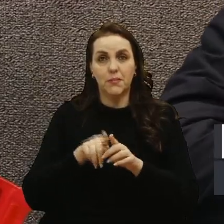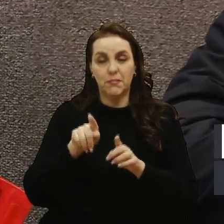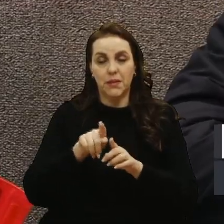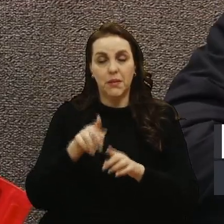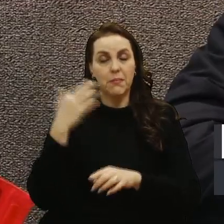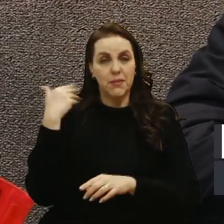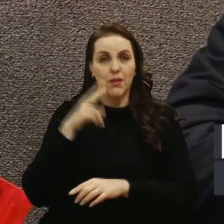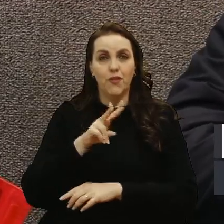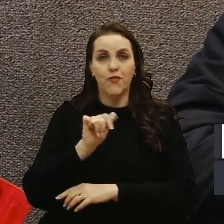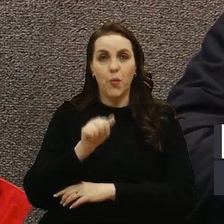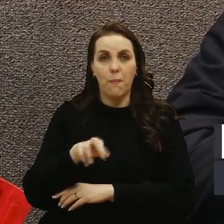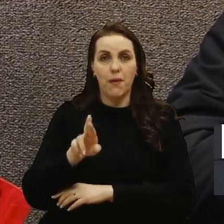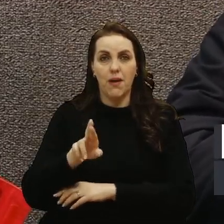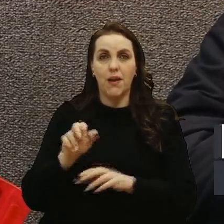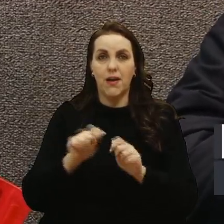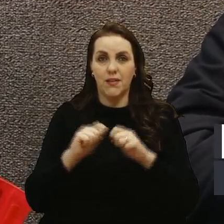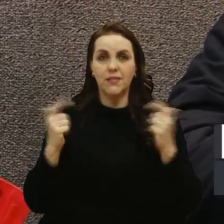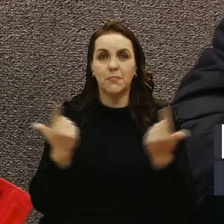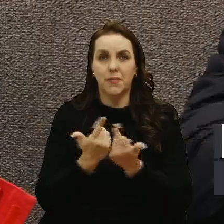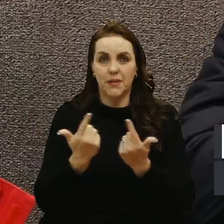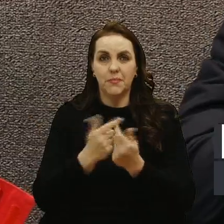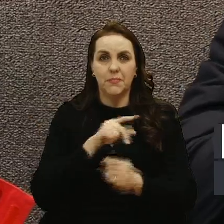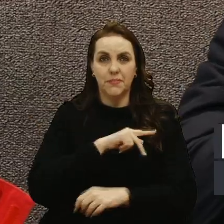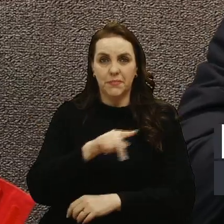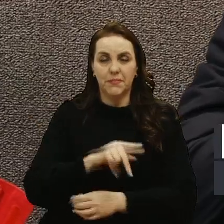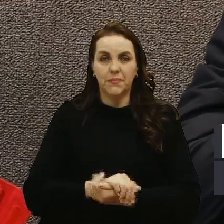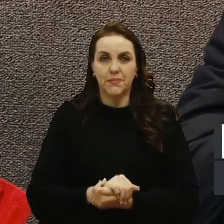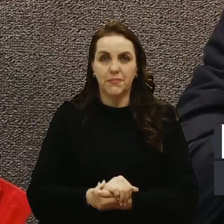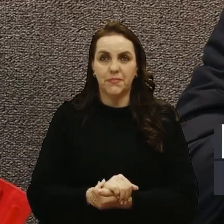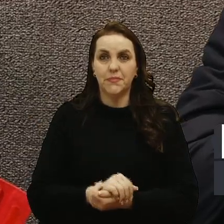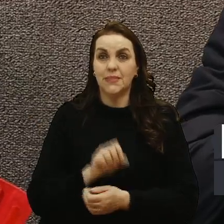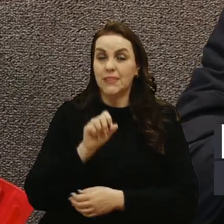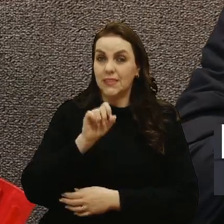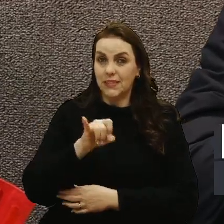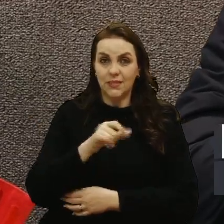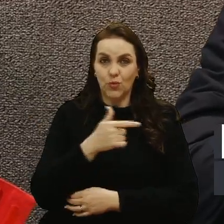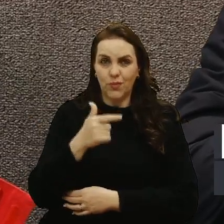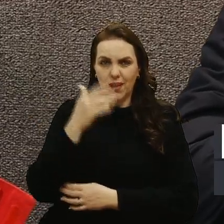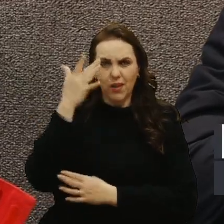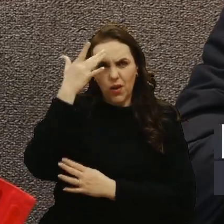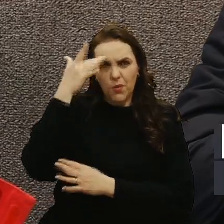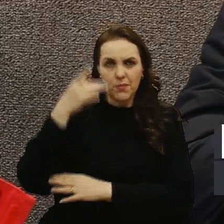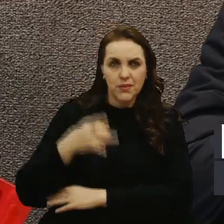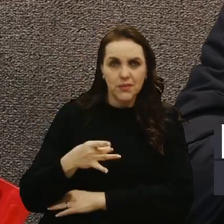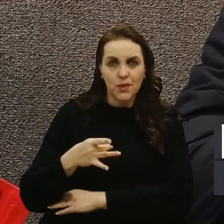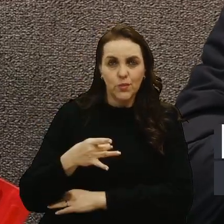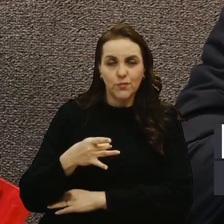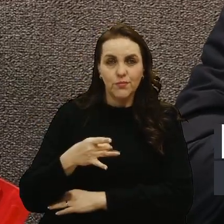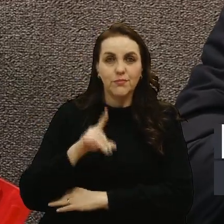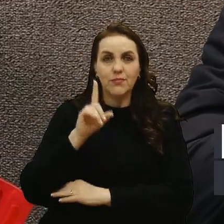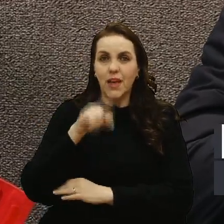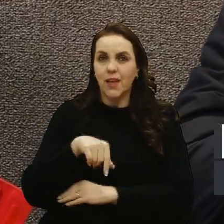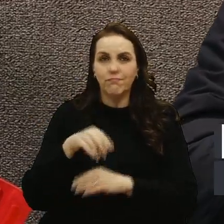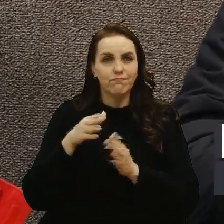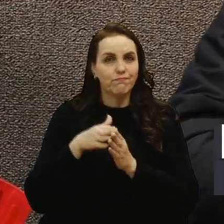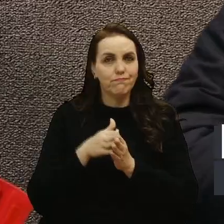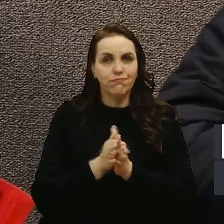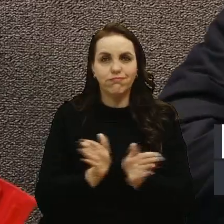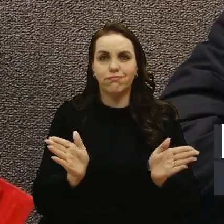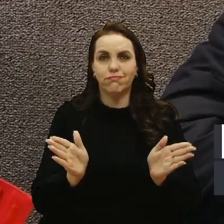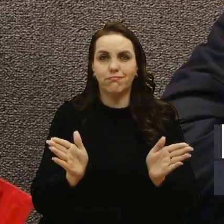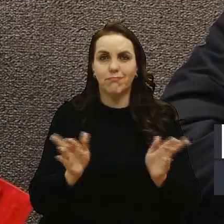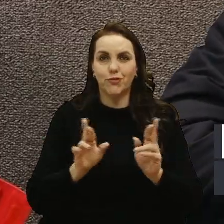Assembleia. Então será, para quem não tem a noção, será um divisor de águas.